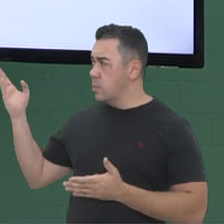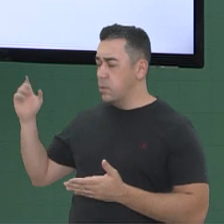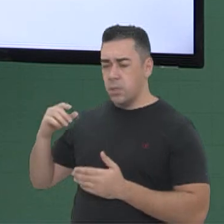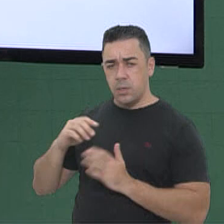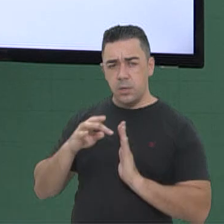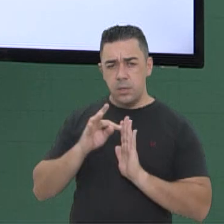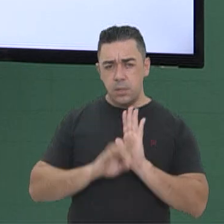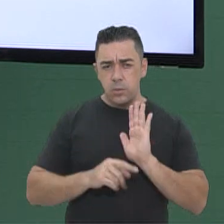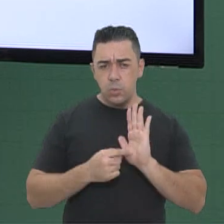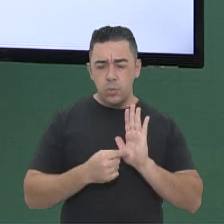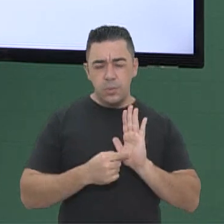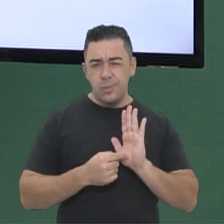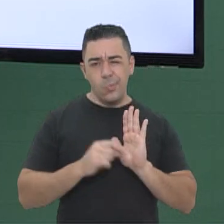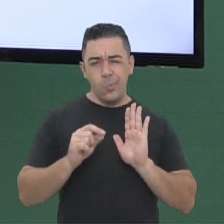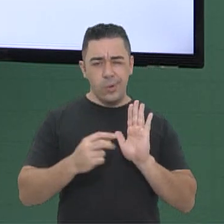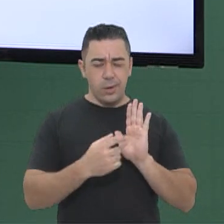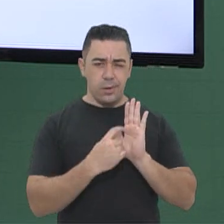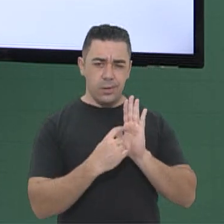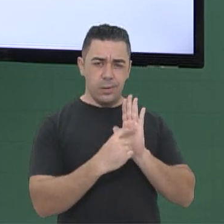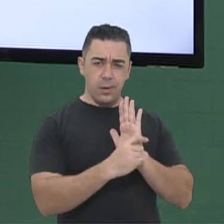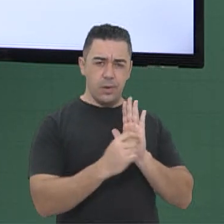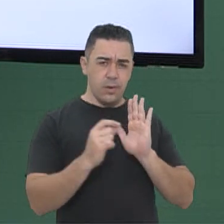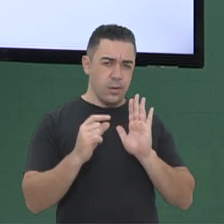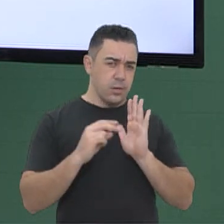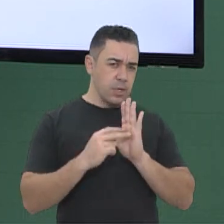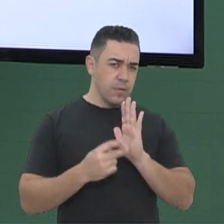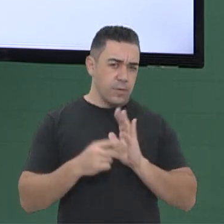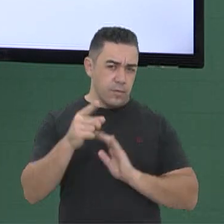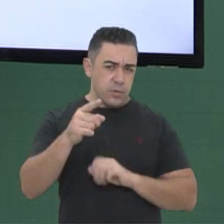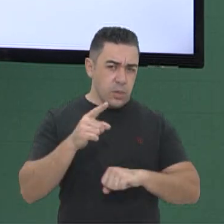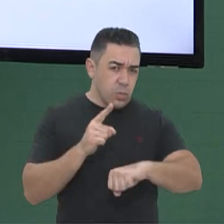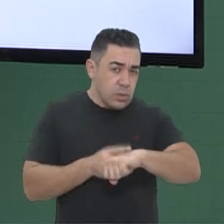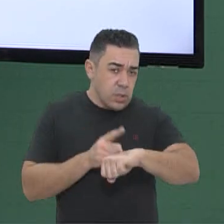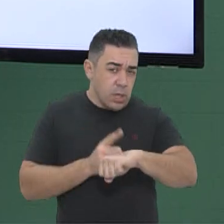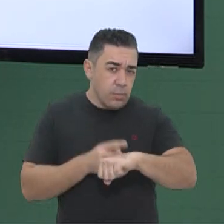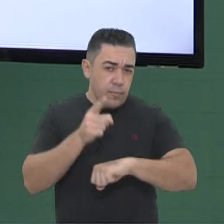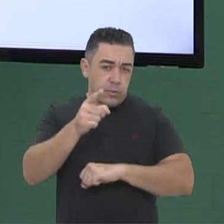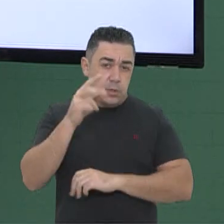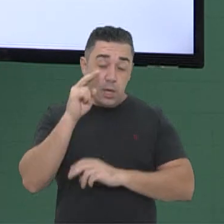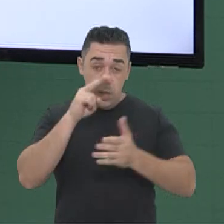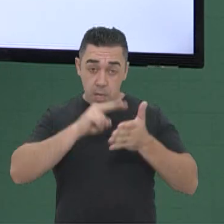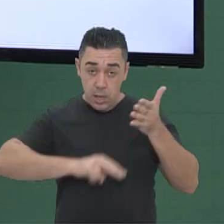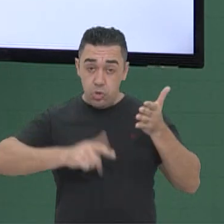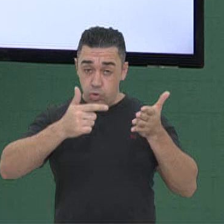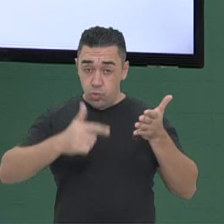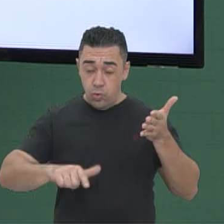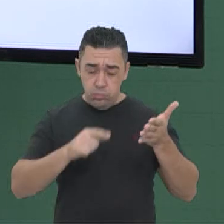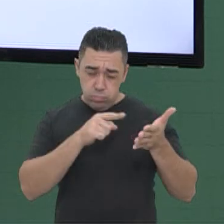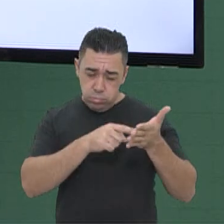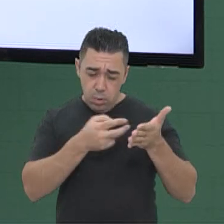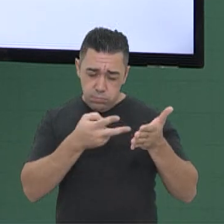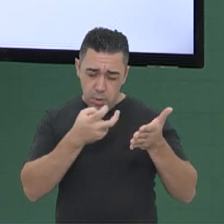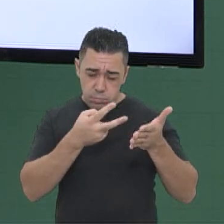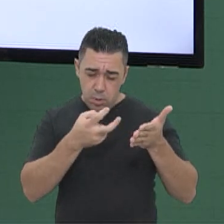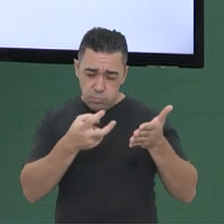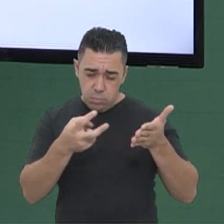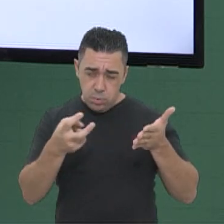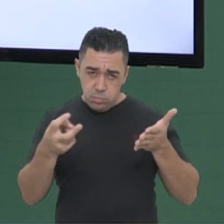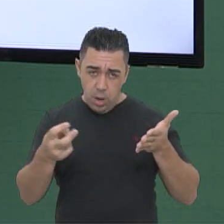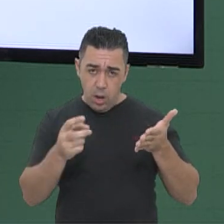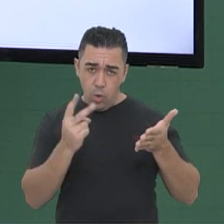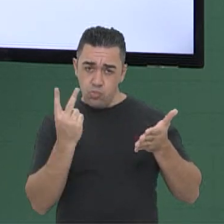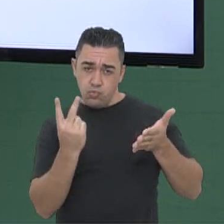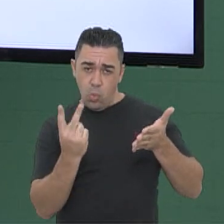o que ele quer dizer? Vou dar um tempo para vocês lerem, observarem as duas